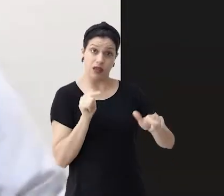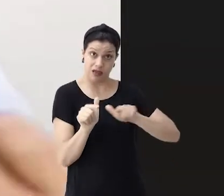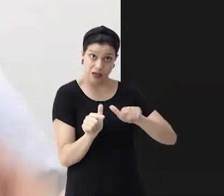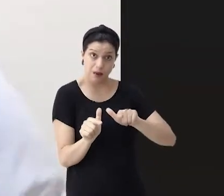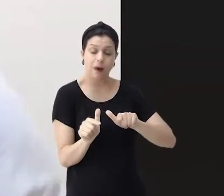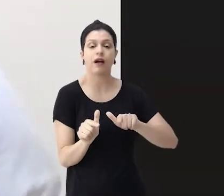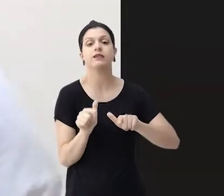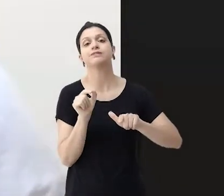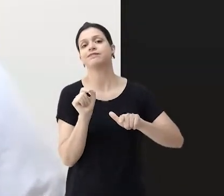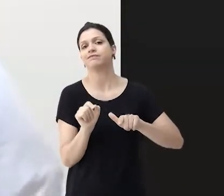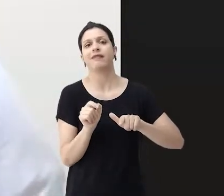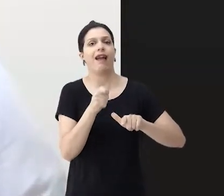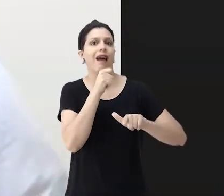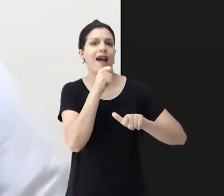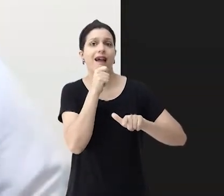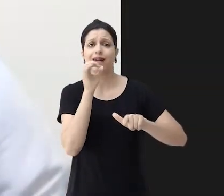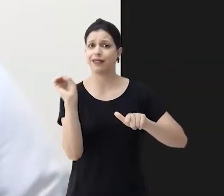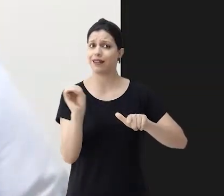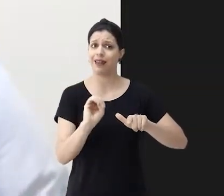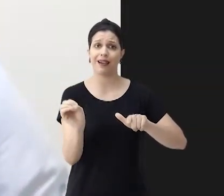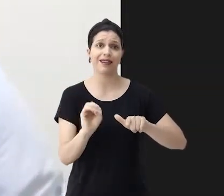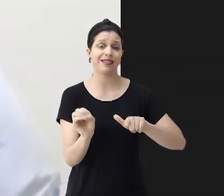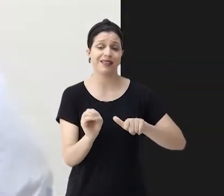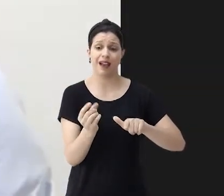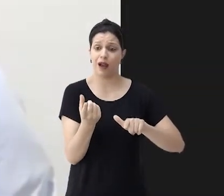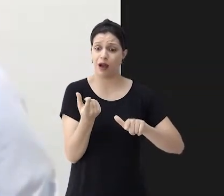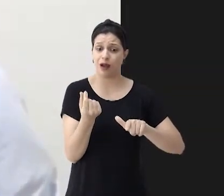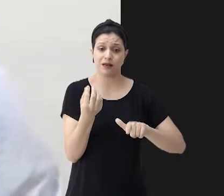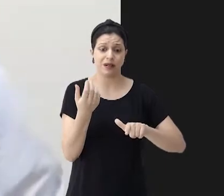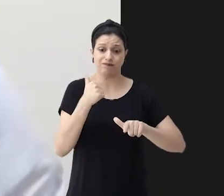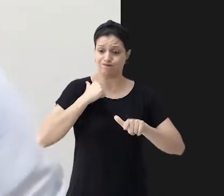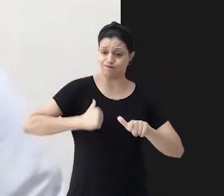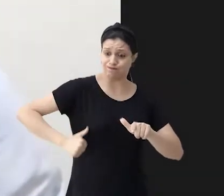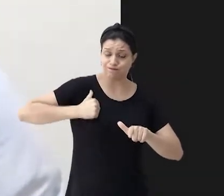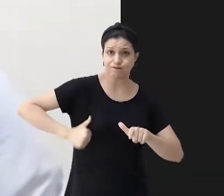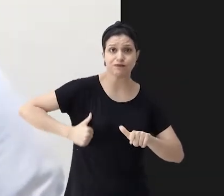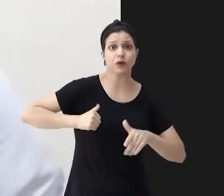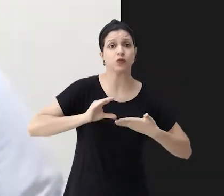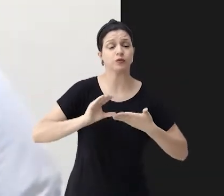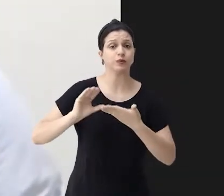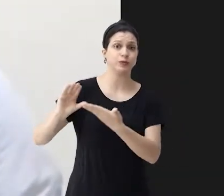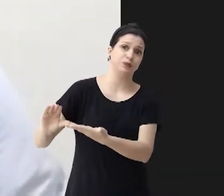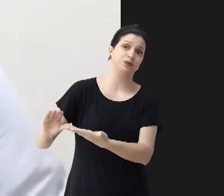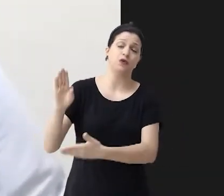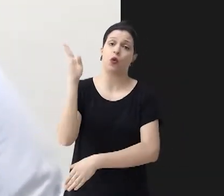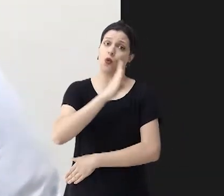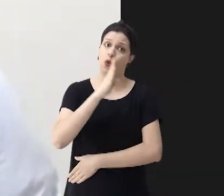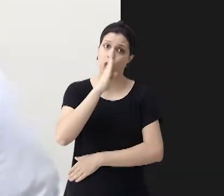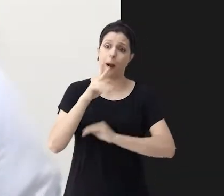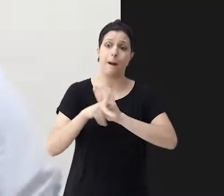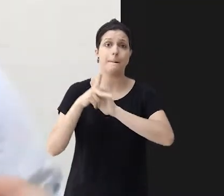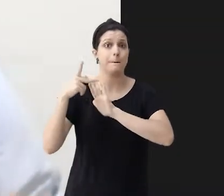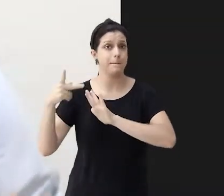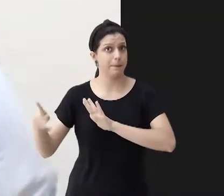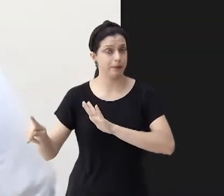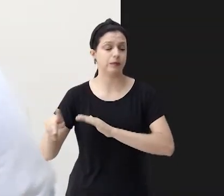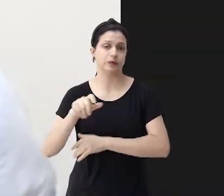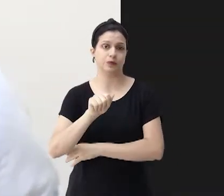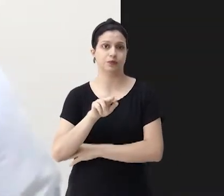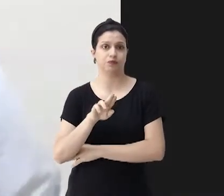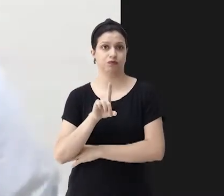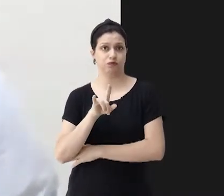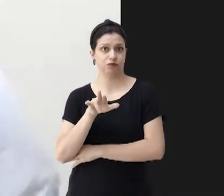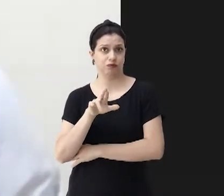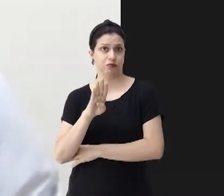fazer cultura, não receberam nenhuma parcela do auxílio